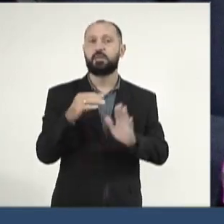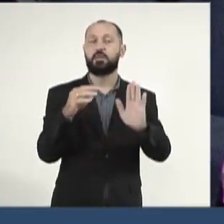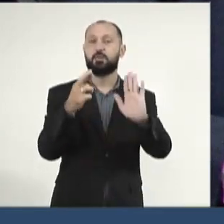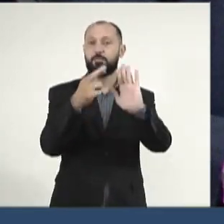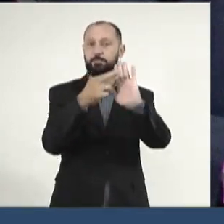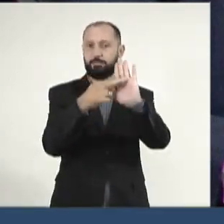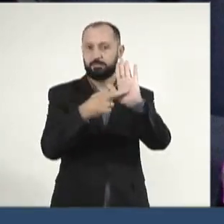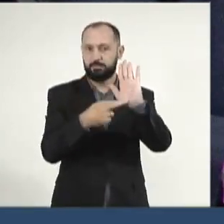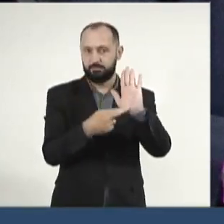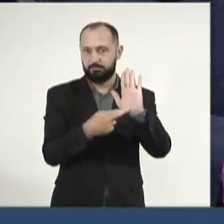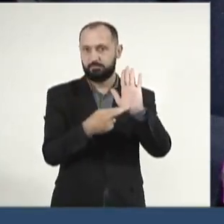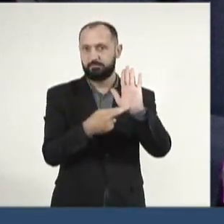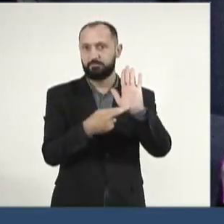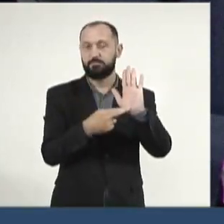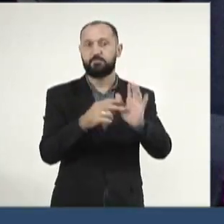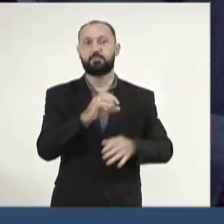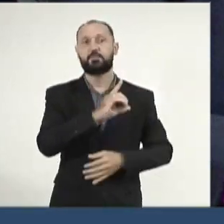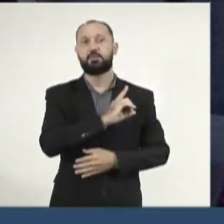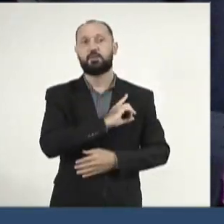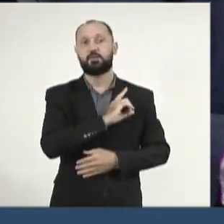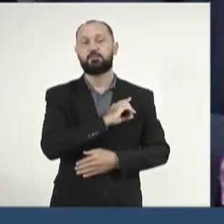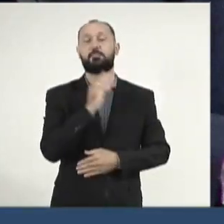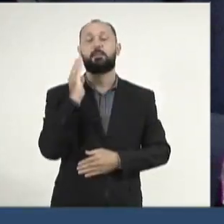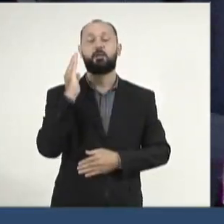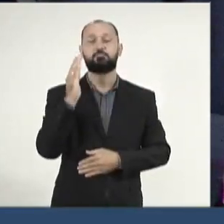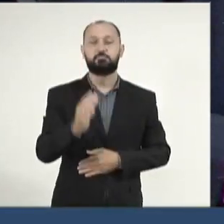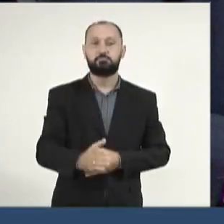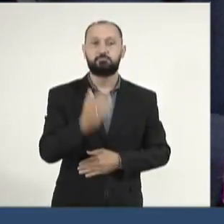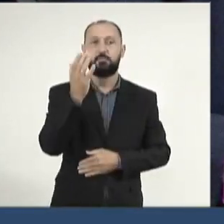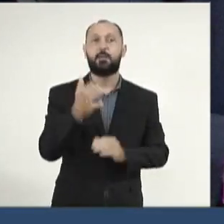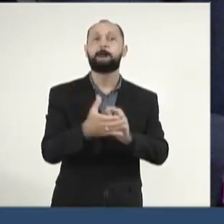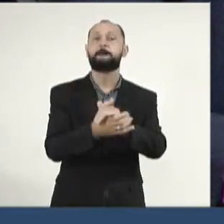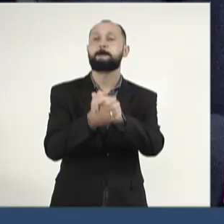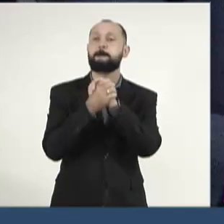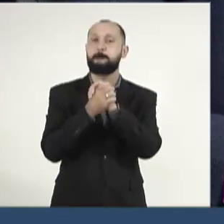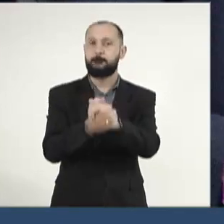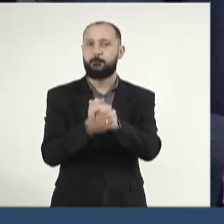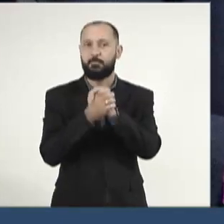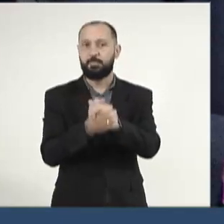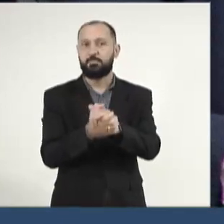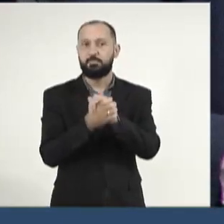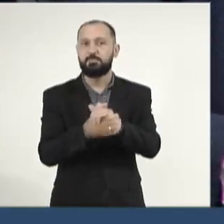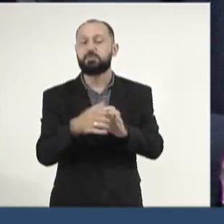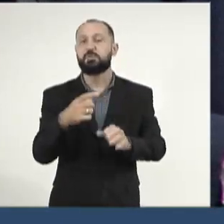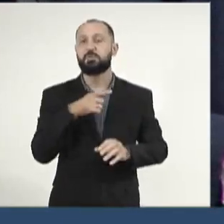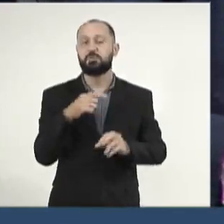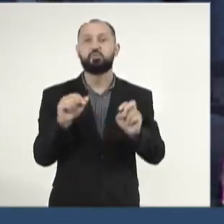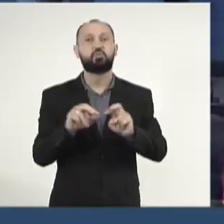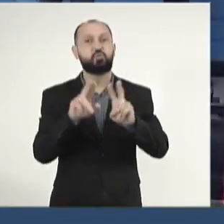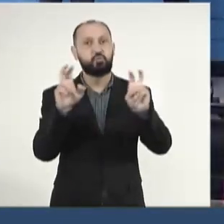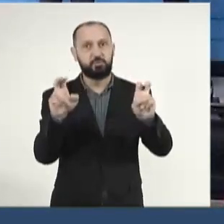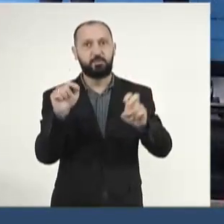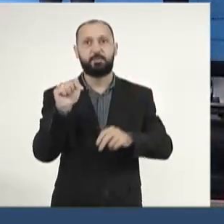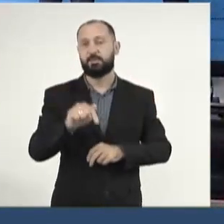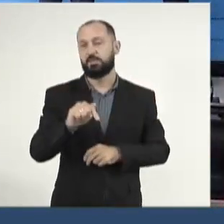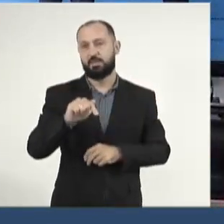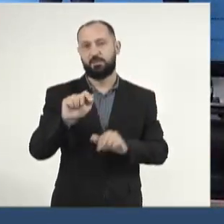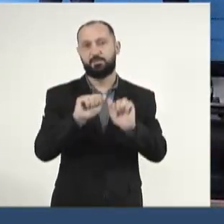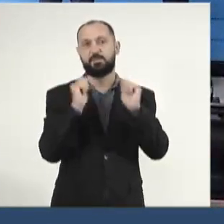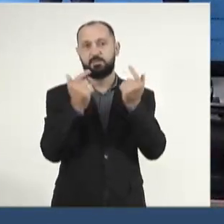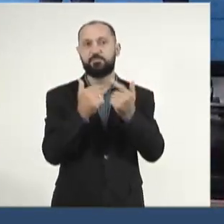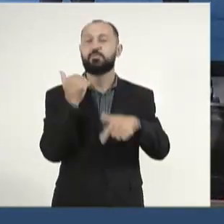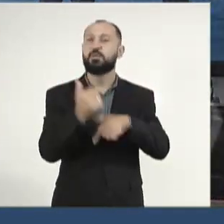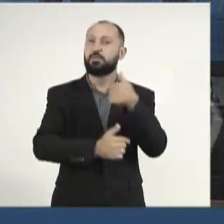disciplina estabelecida pelo delegado da alfândega. Parabéns, então, Vossa Excelência, que trouxe essa pauta à Assembleia.